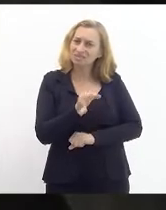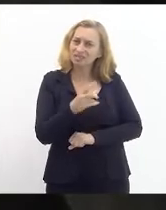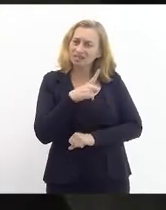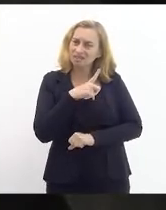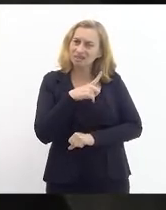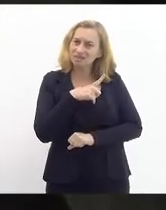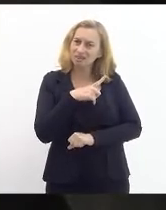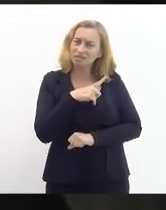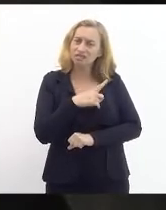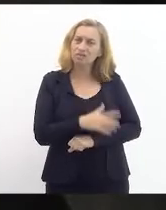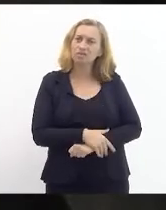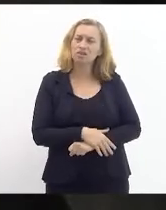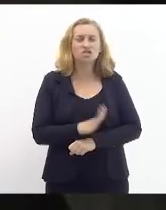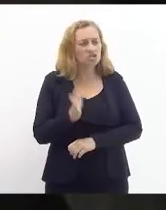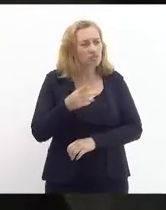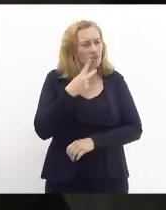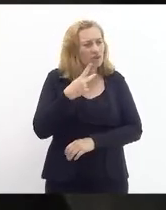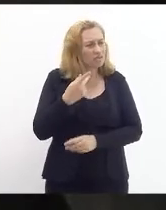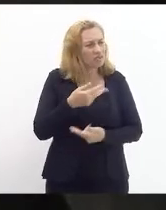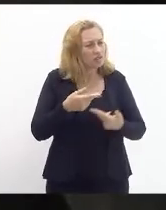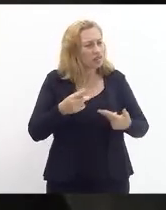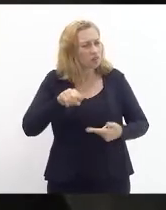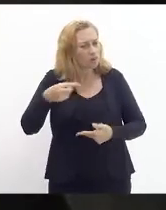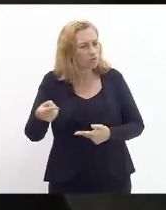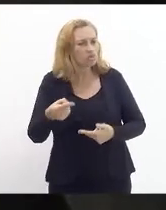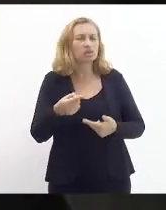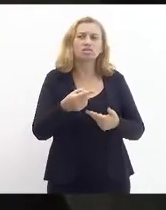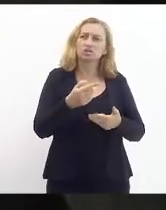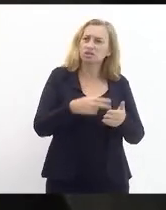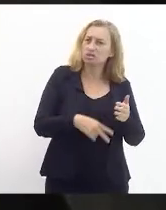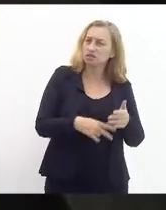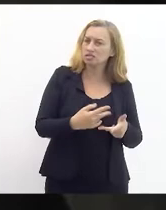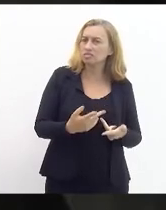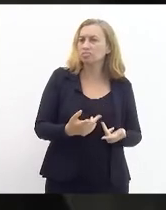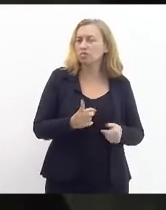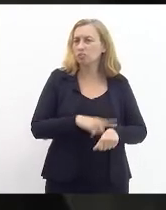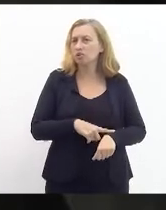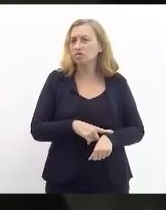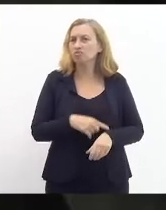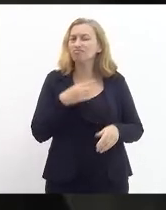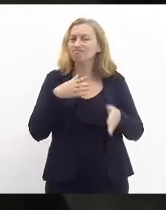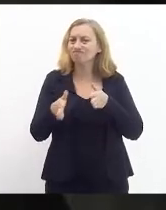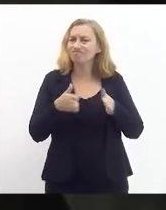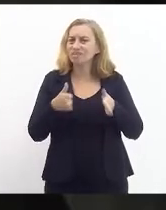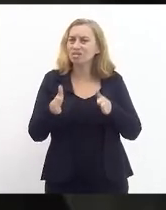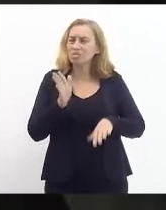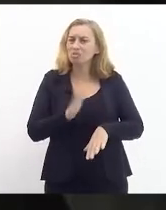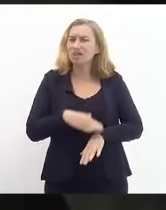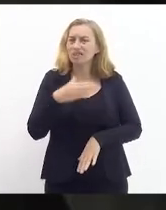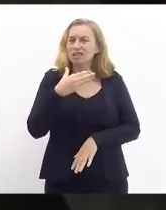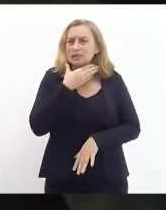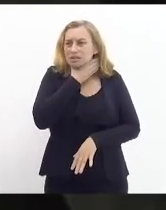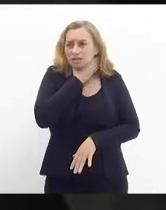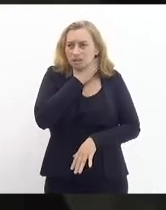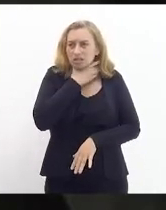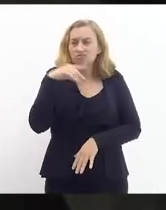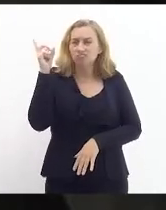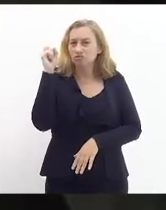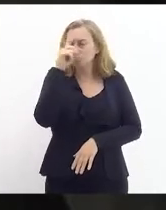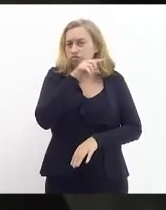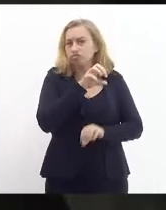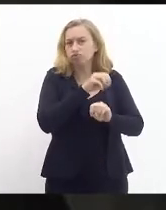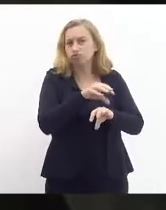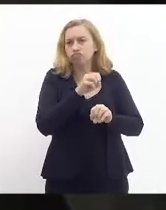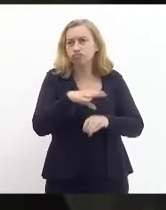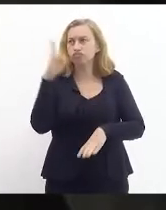já fiz isso aqui outras vezes foi o período mais crítico da história da educação